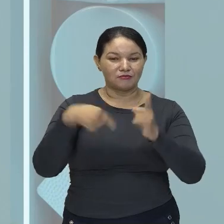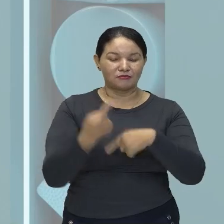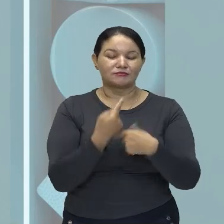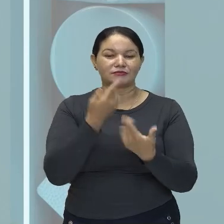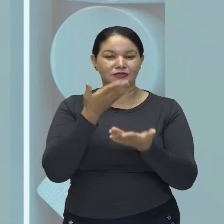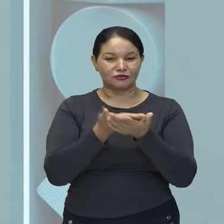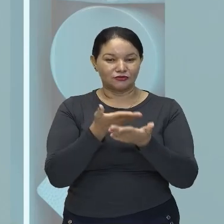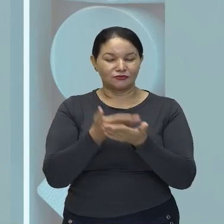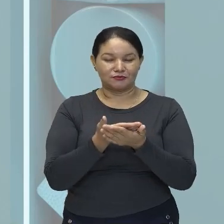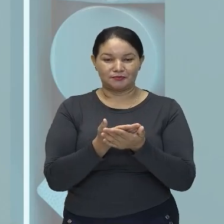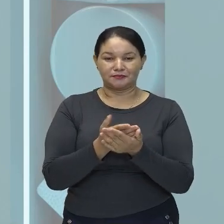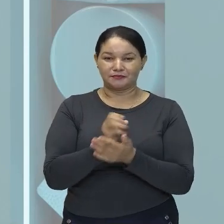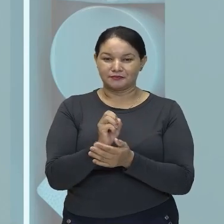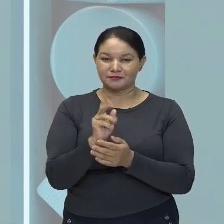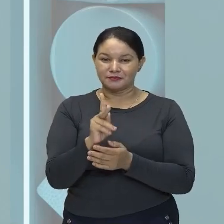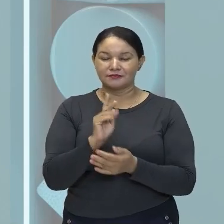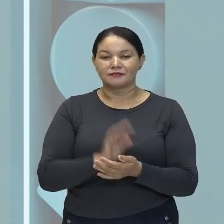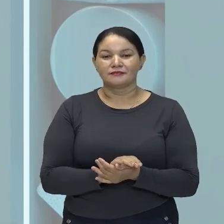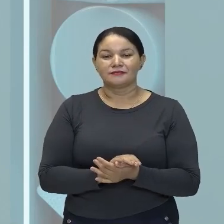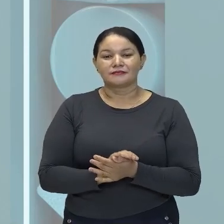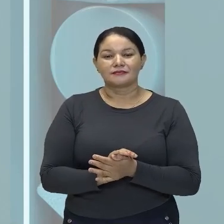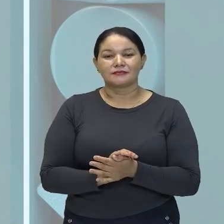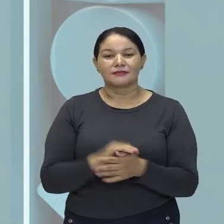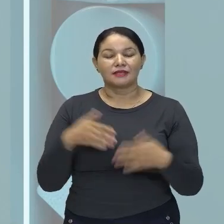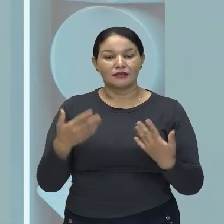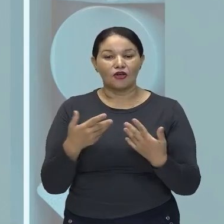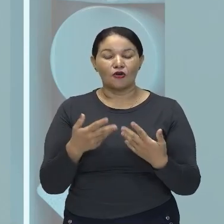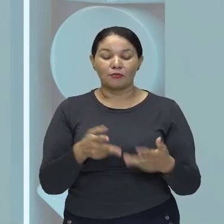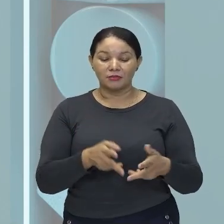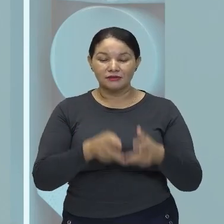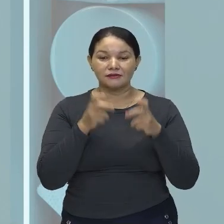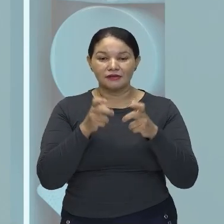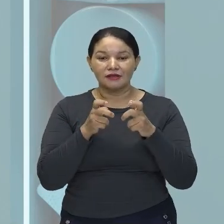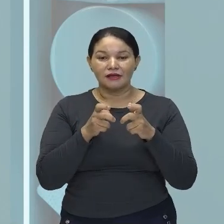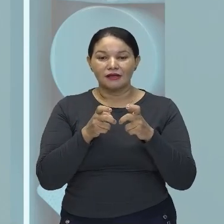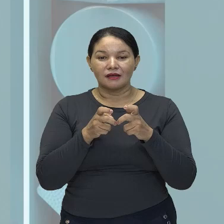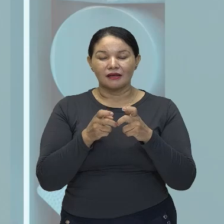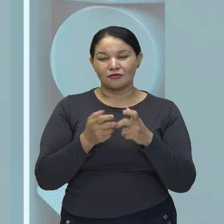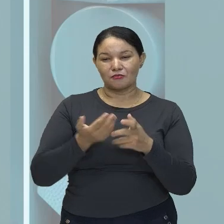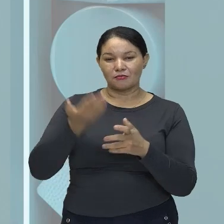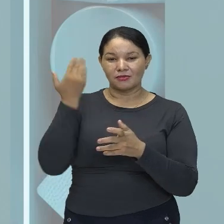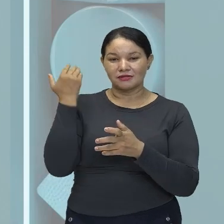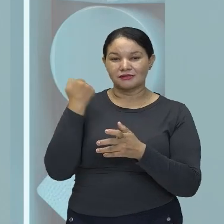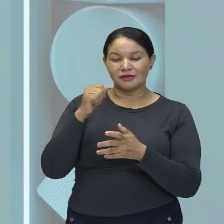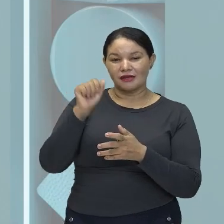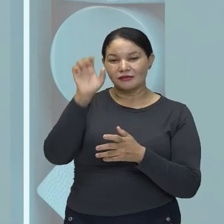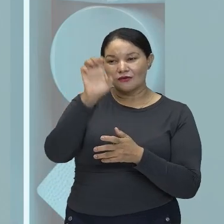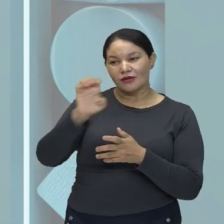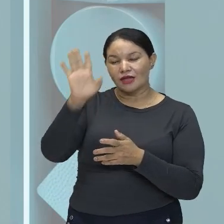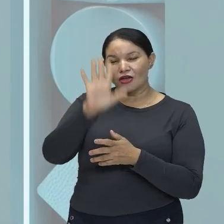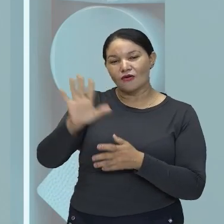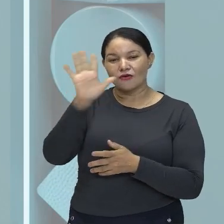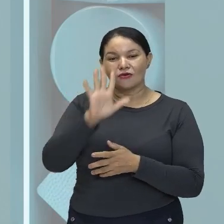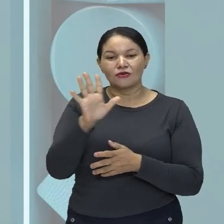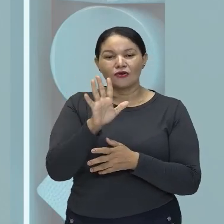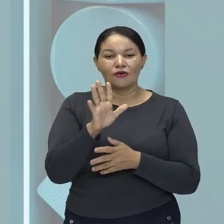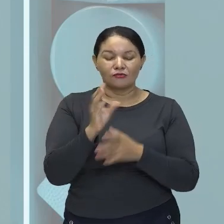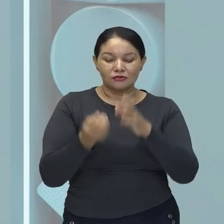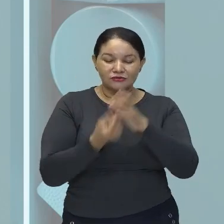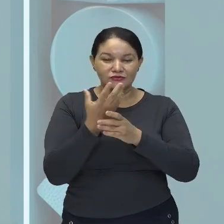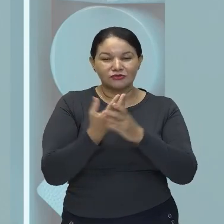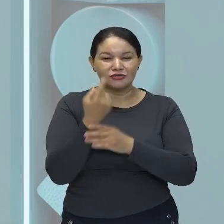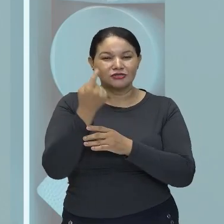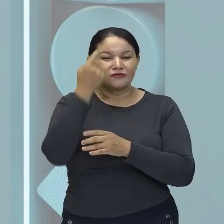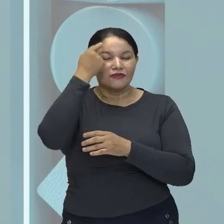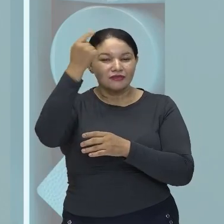adiante. Percebam que essas ideias que surgiram lá na Europa para expressar um novo momento, um